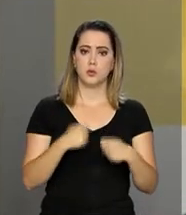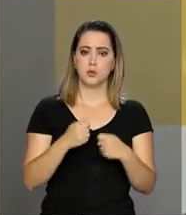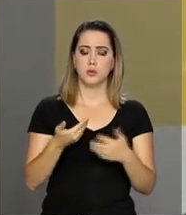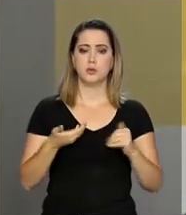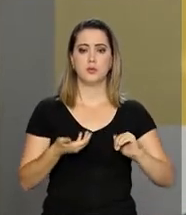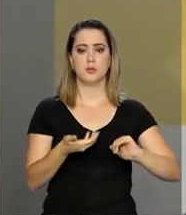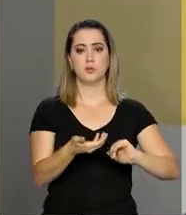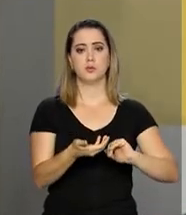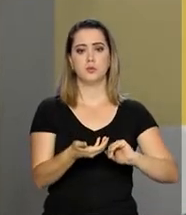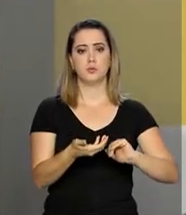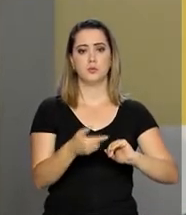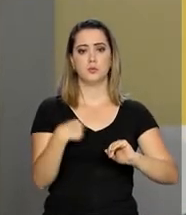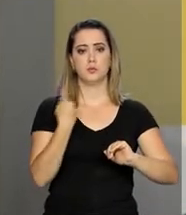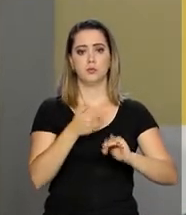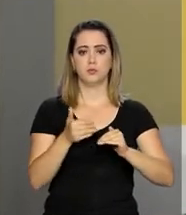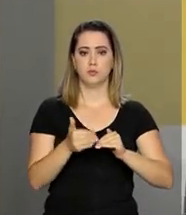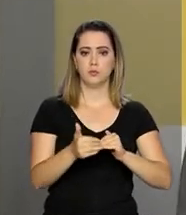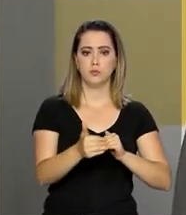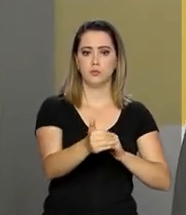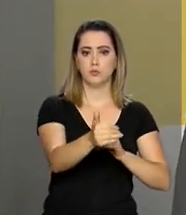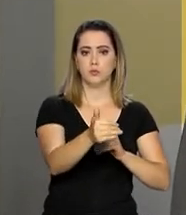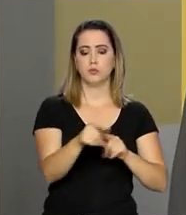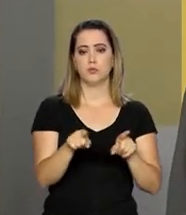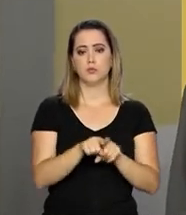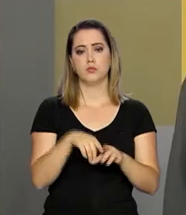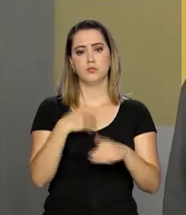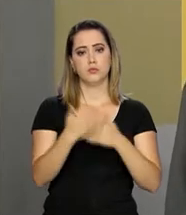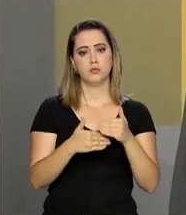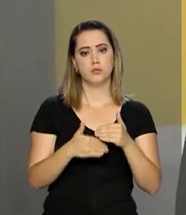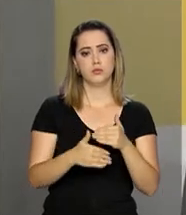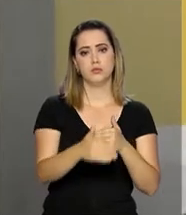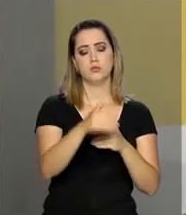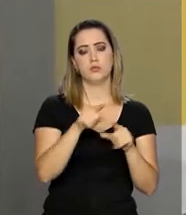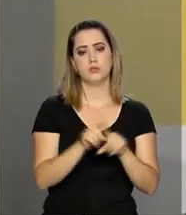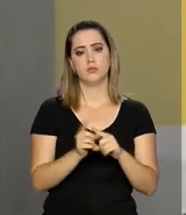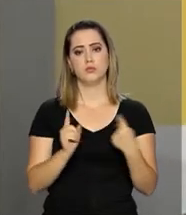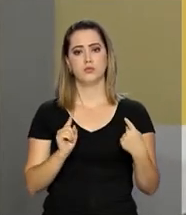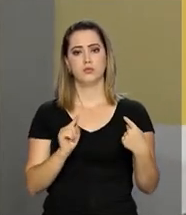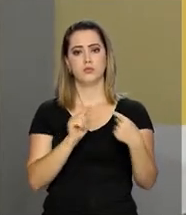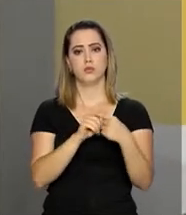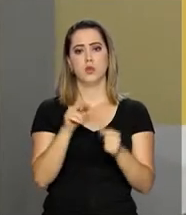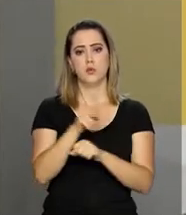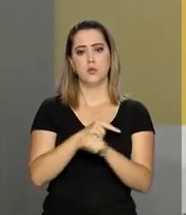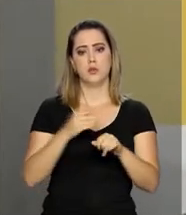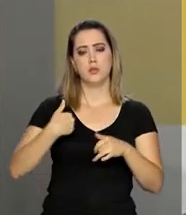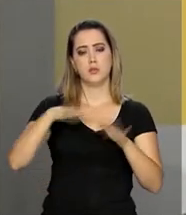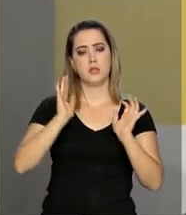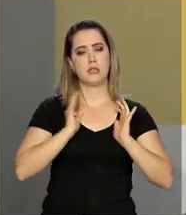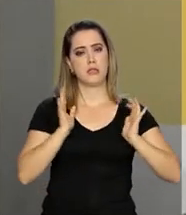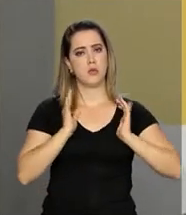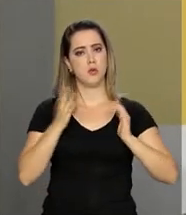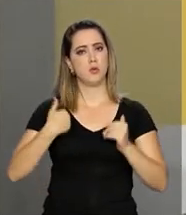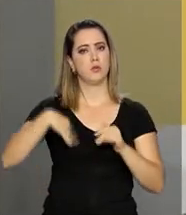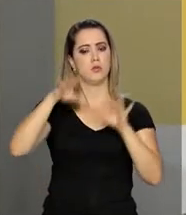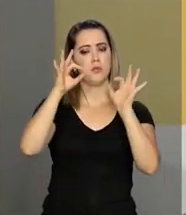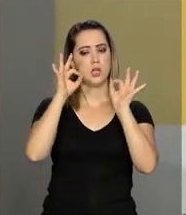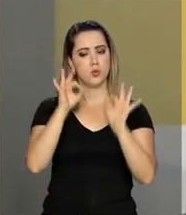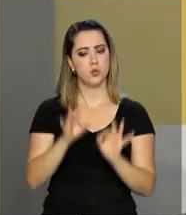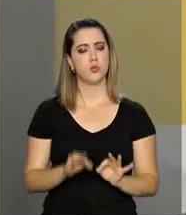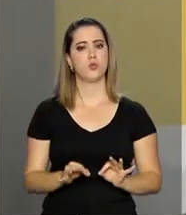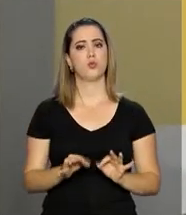congresso nacional nós seguiremos por dia indo em direção a um país mais próspero e mais justo